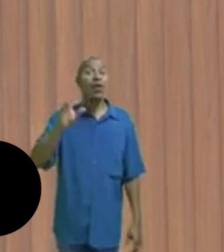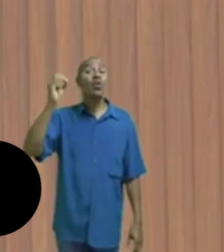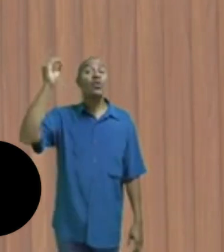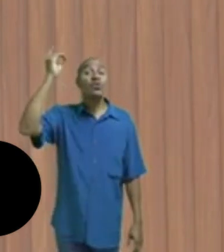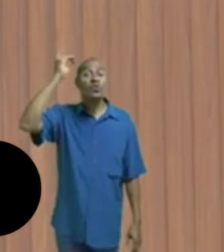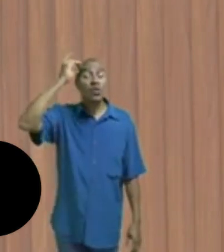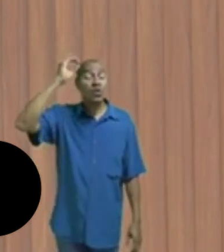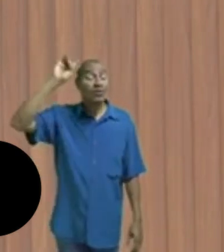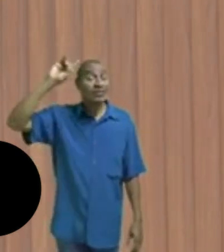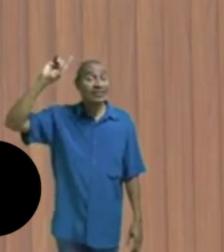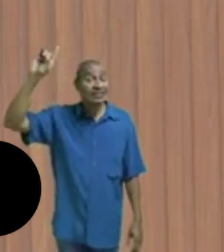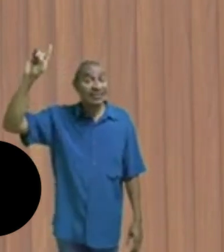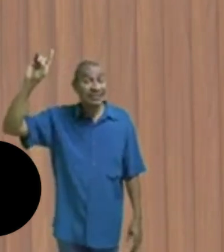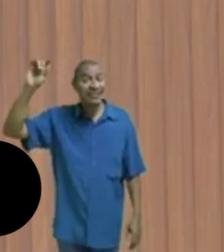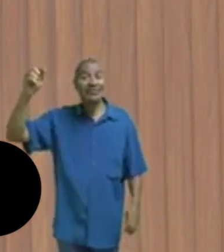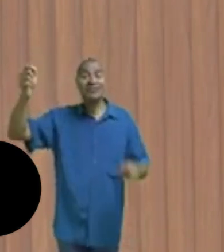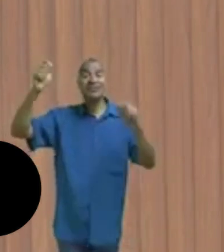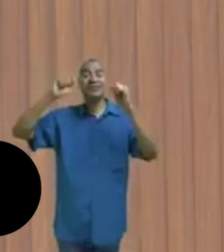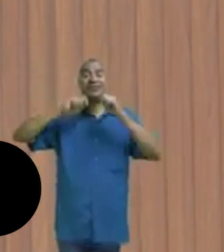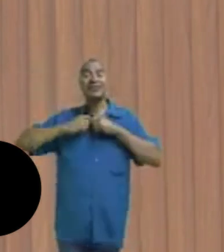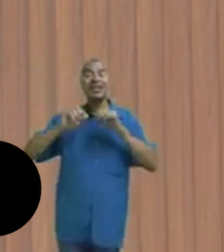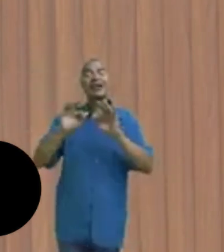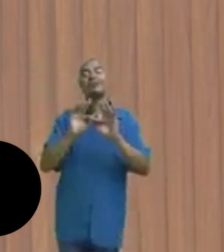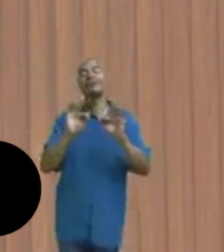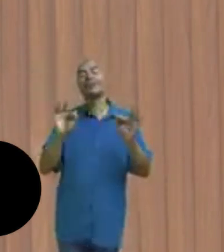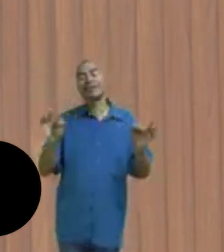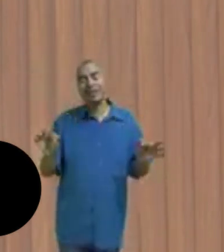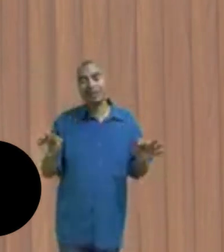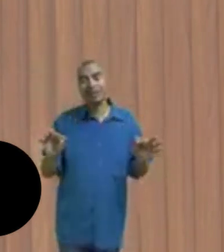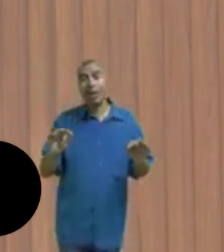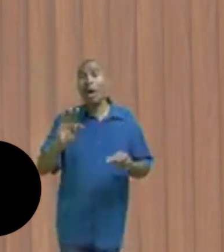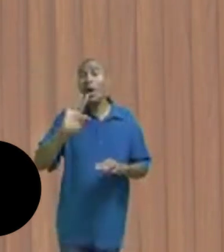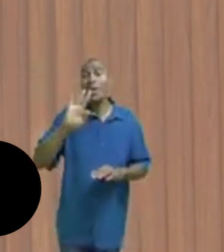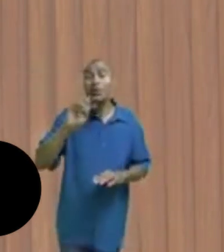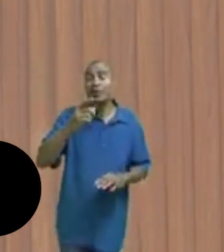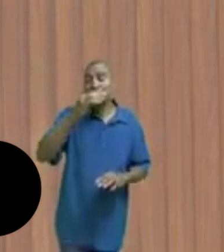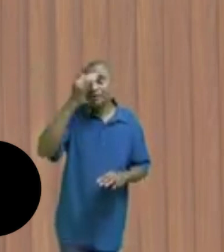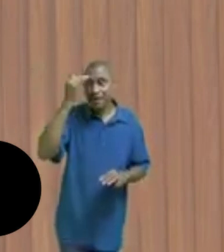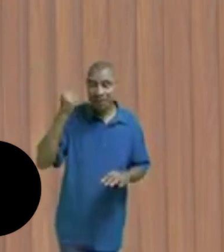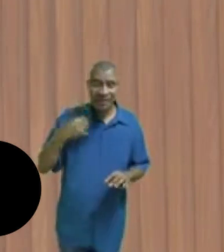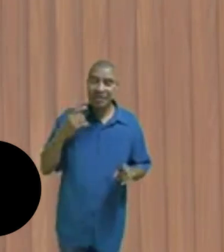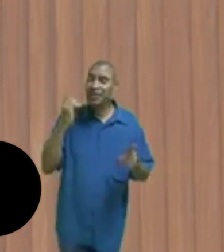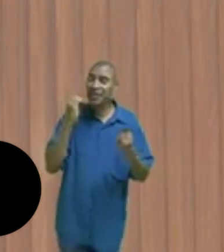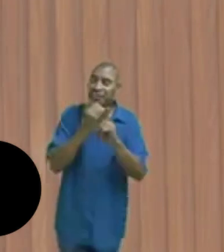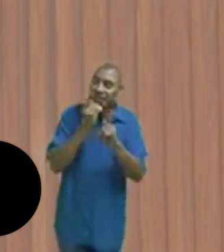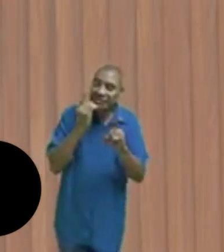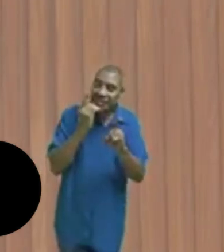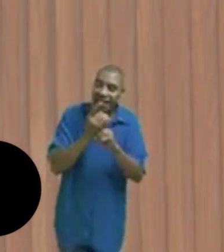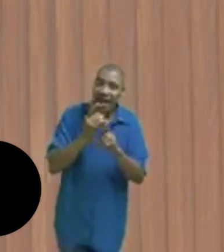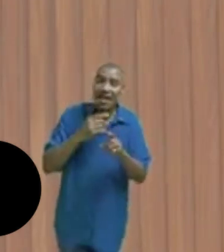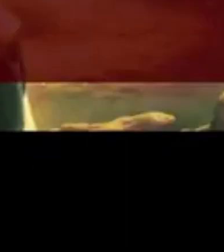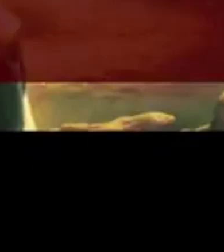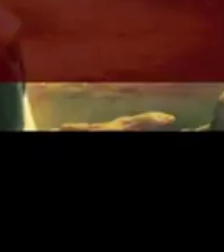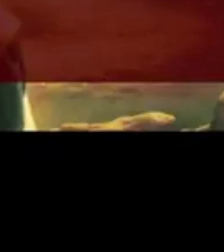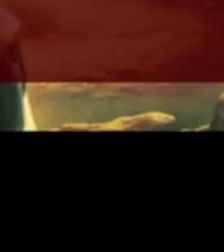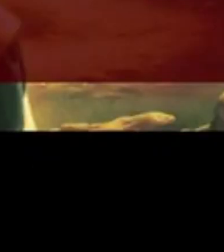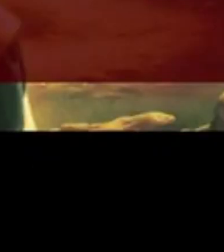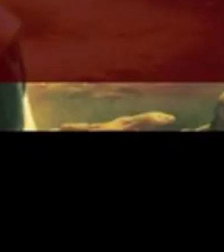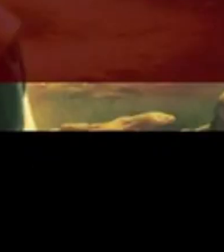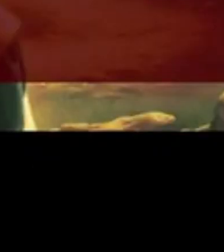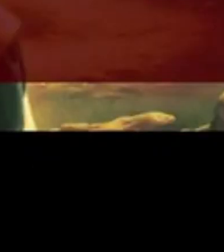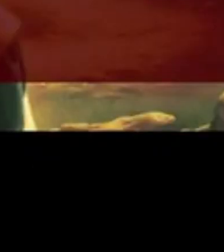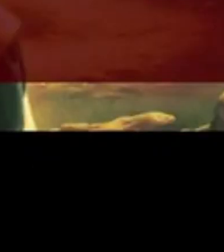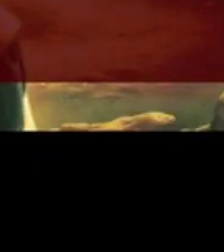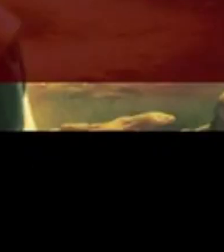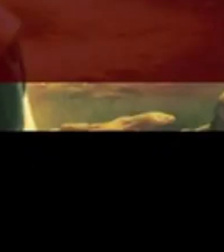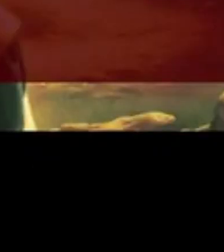roda. Na verdade, todos os que se encontraram com Cristo porque primeiro Cristo se encontrou com